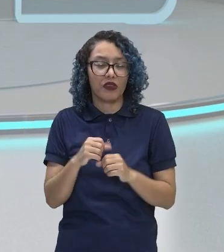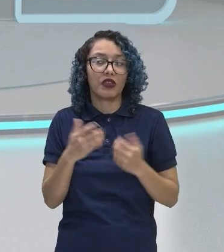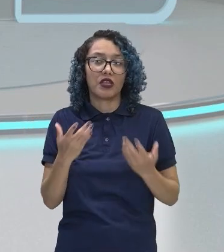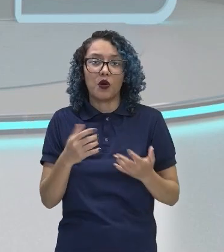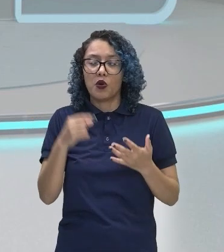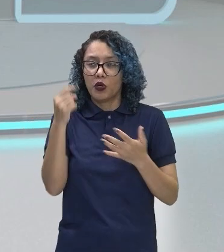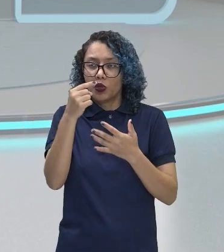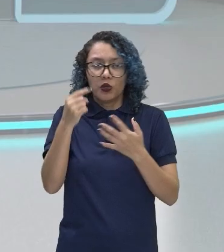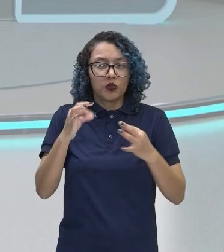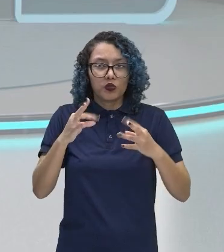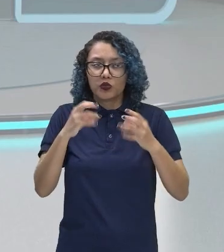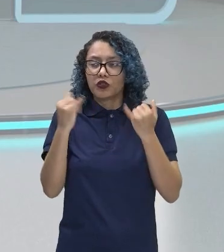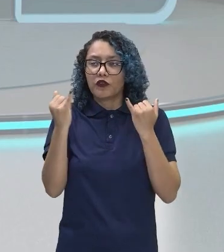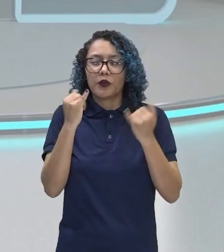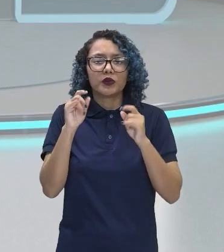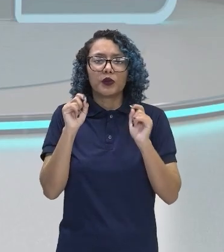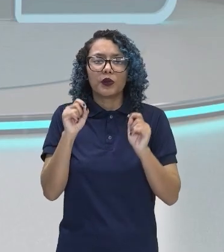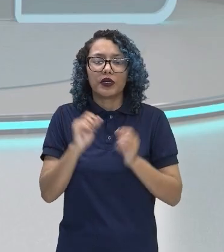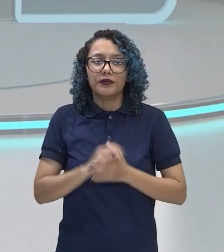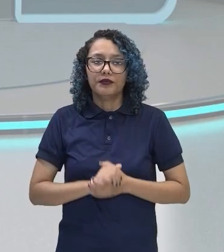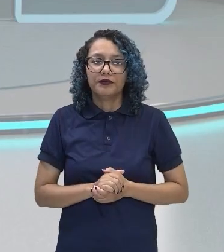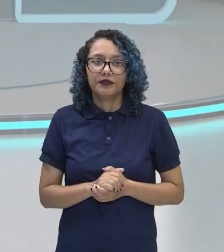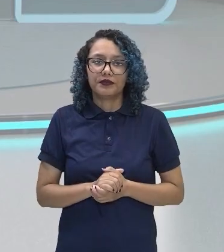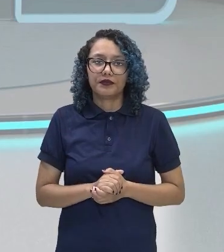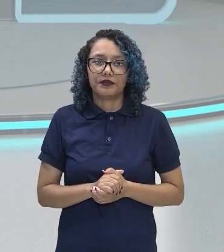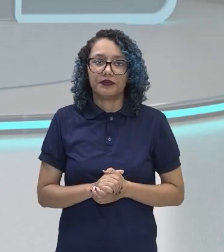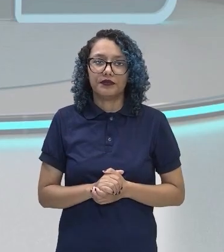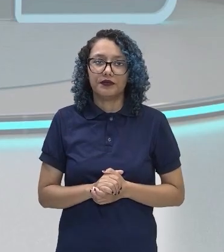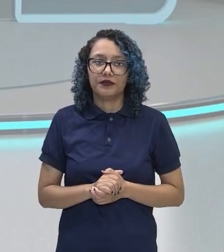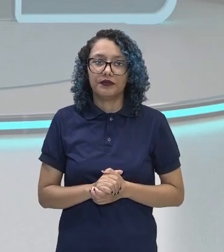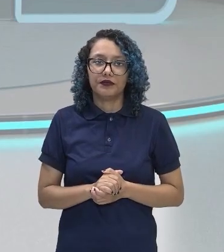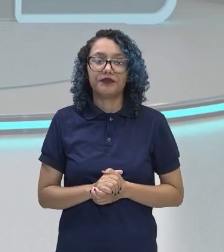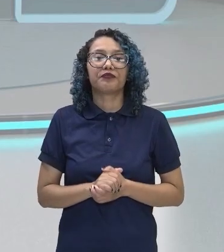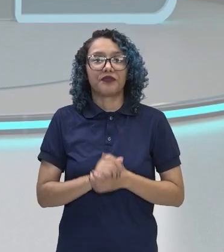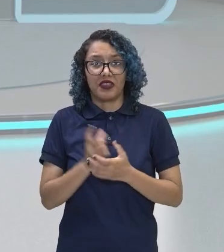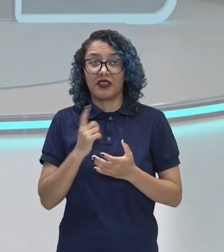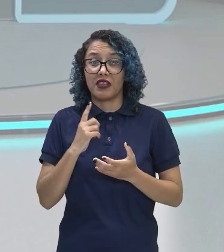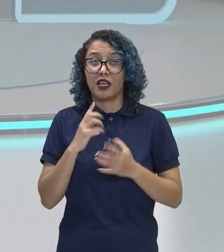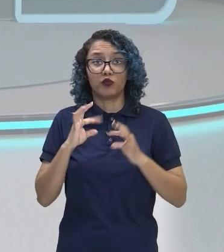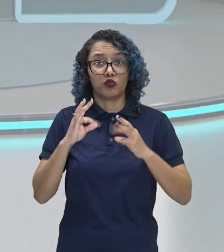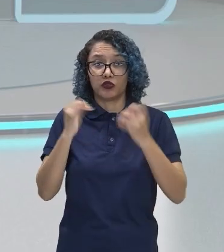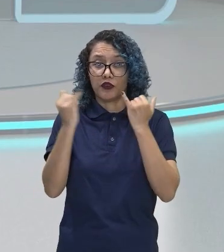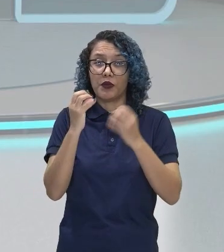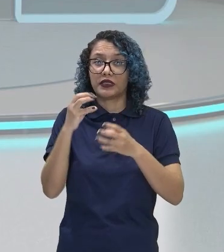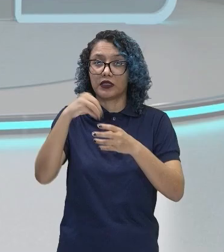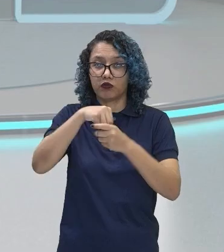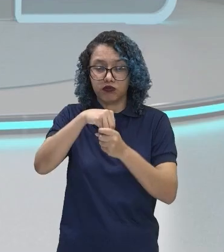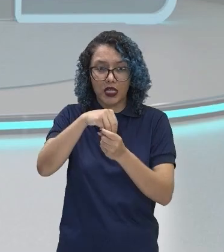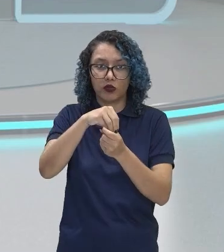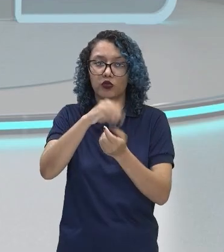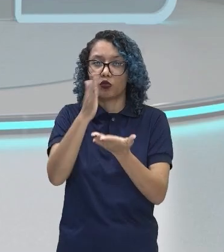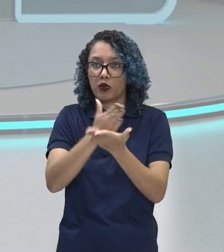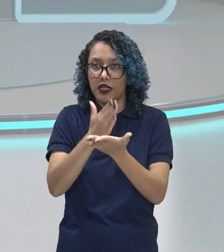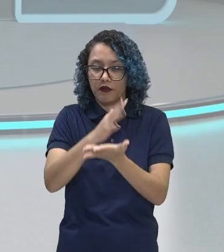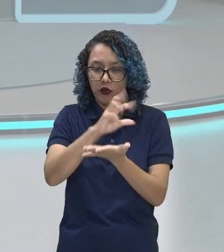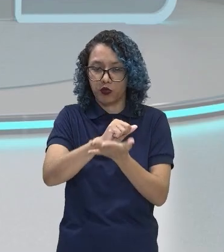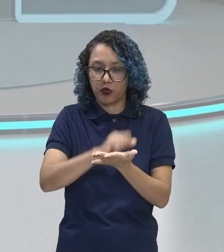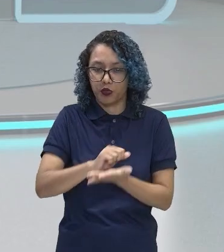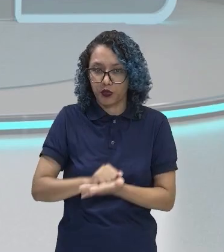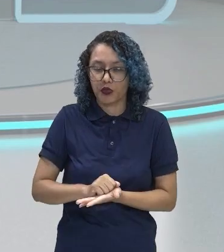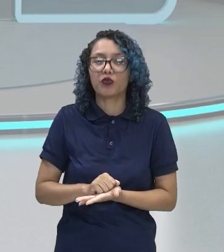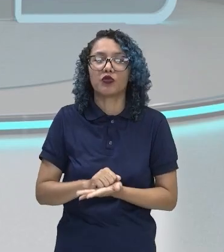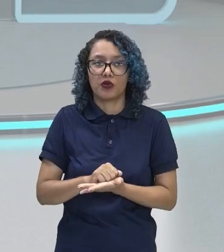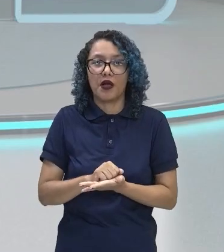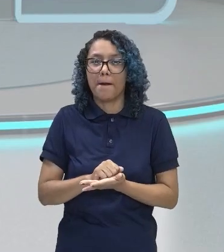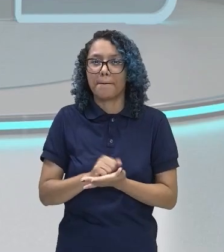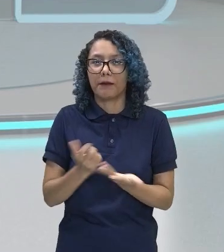essas informações, né, isso tem tudo a ver com o livro dos recordes, né? Que trata, então, de coisas